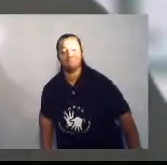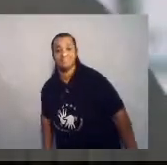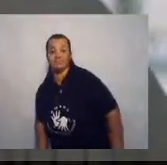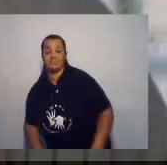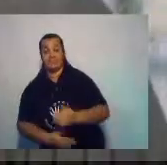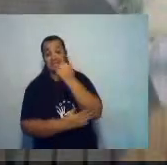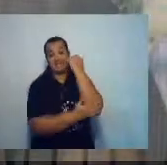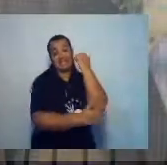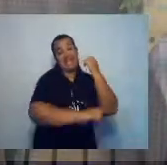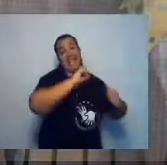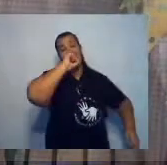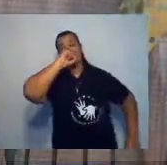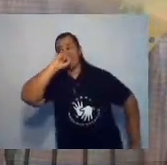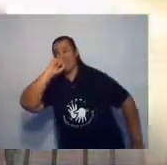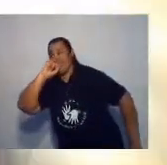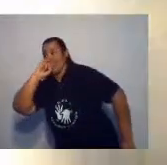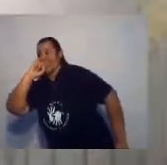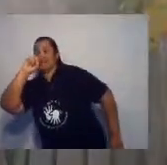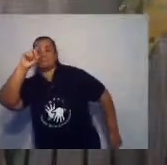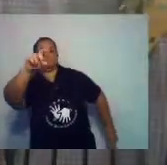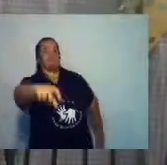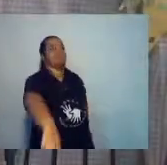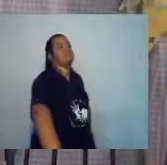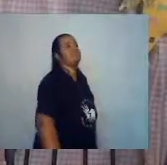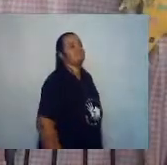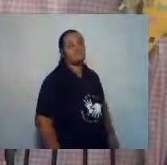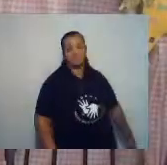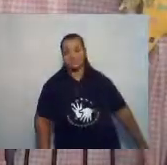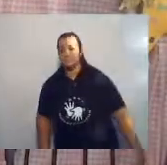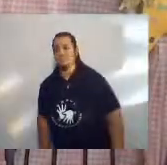uma ciumeira atrás da outra.